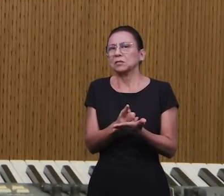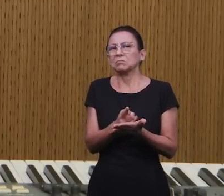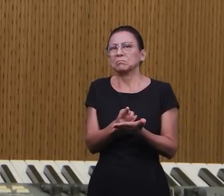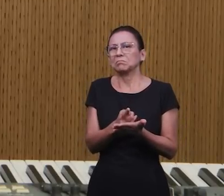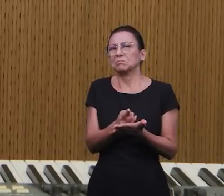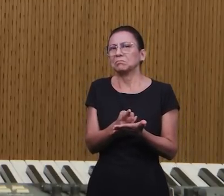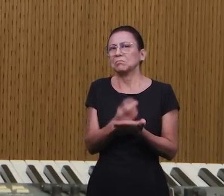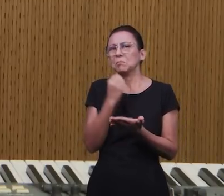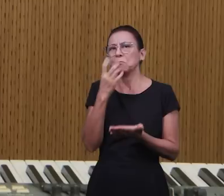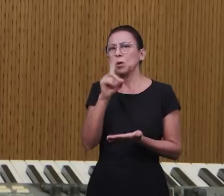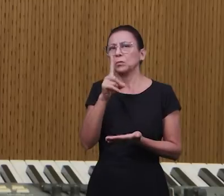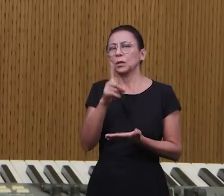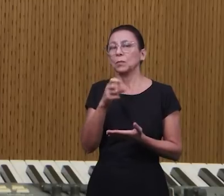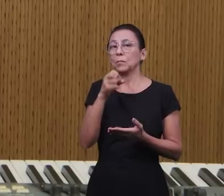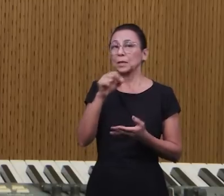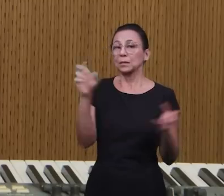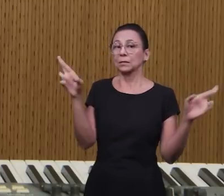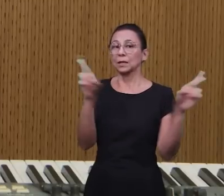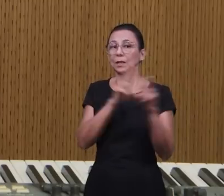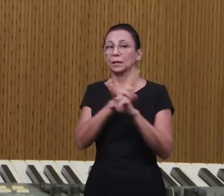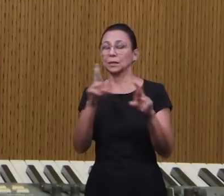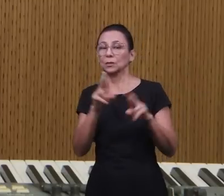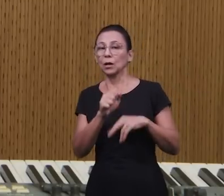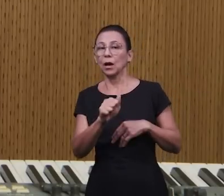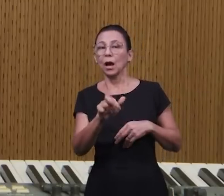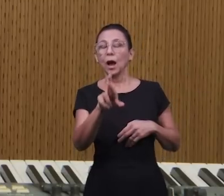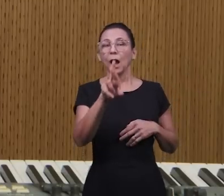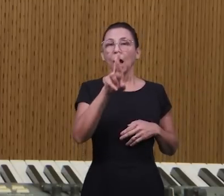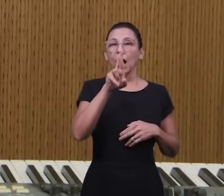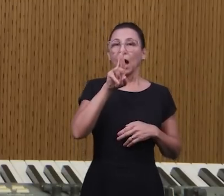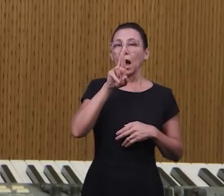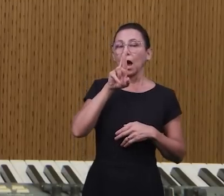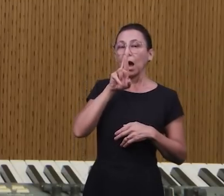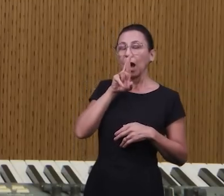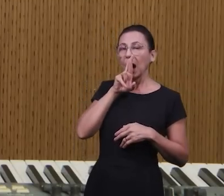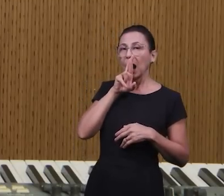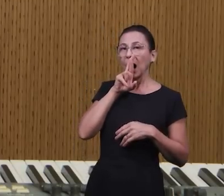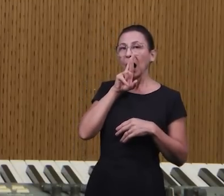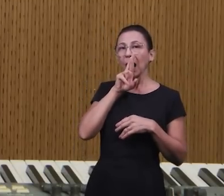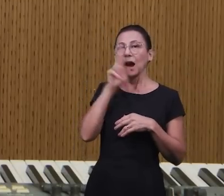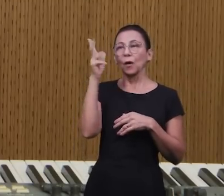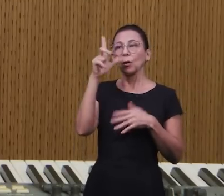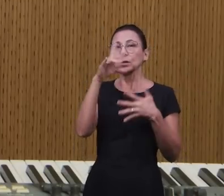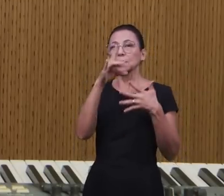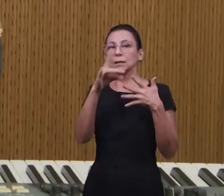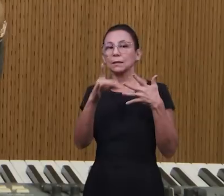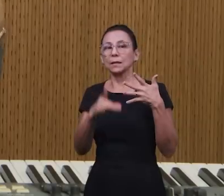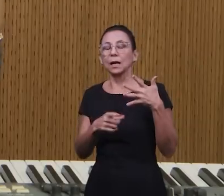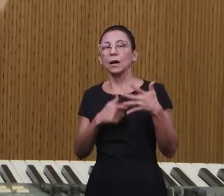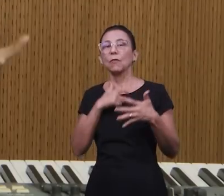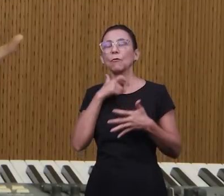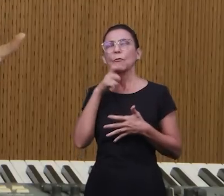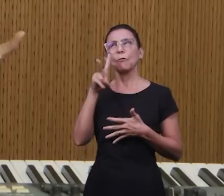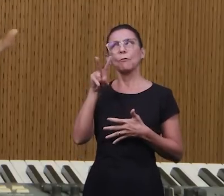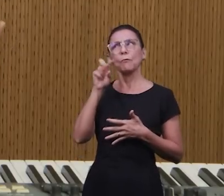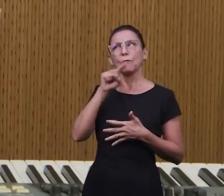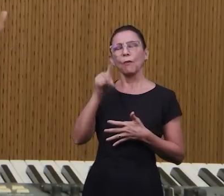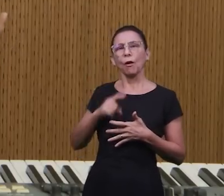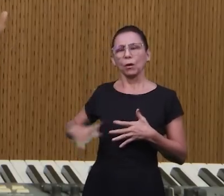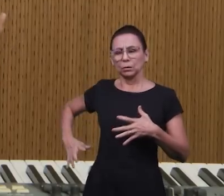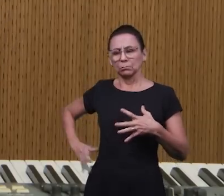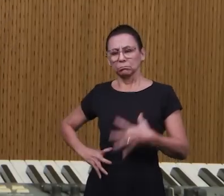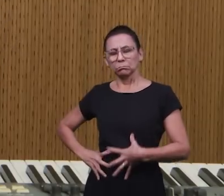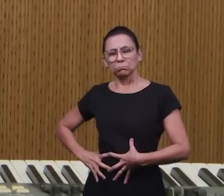respiração a todo o restante da produção vocal, eu consigo perceber como está a minha estrutura de respiração